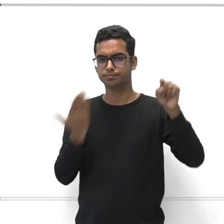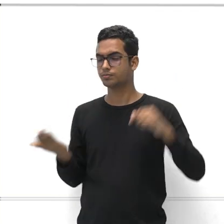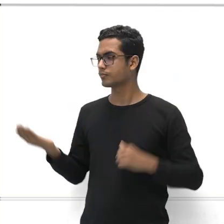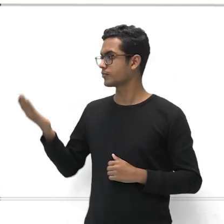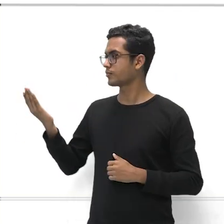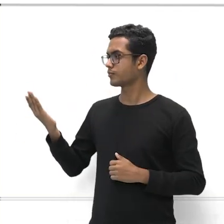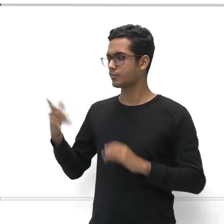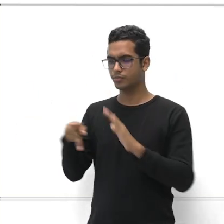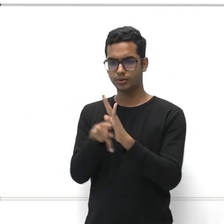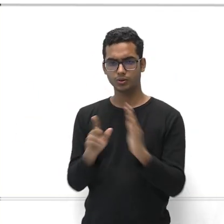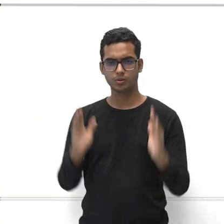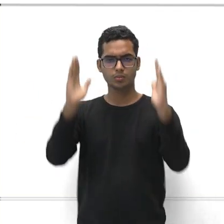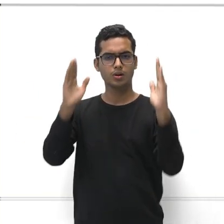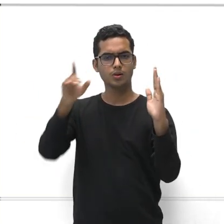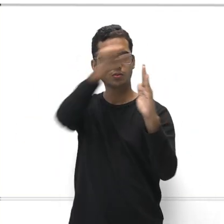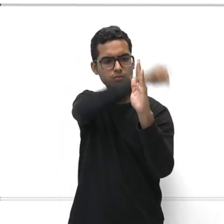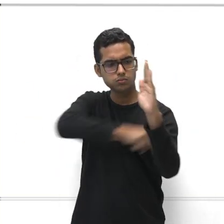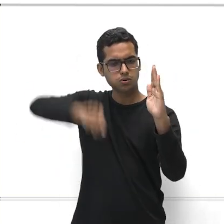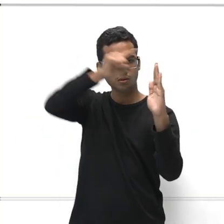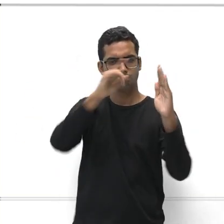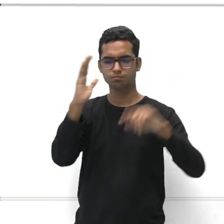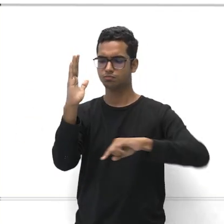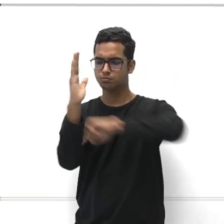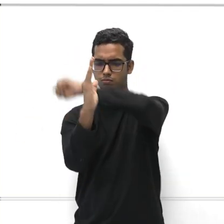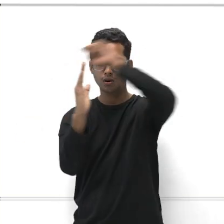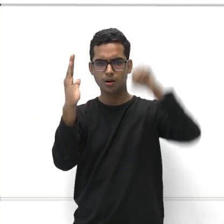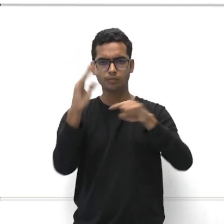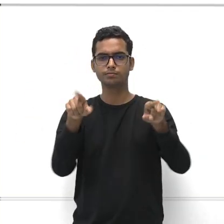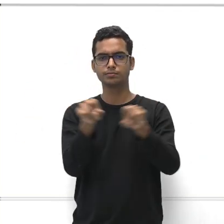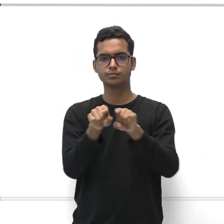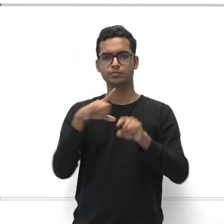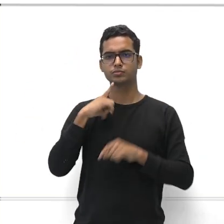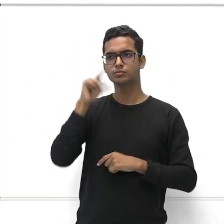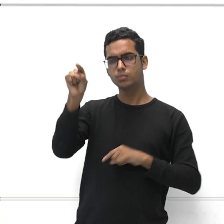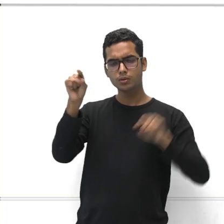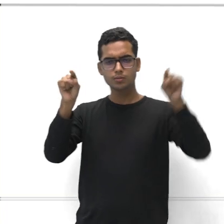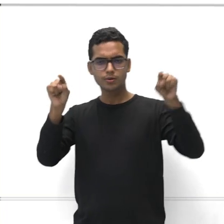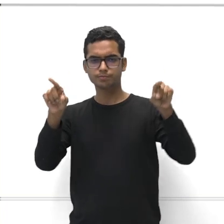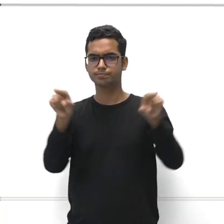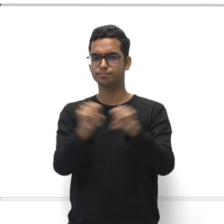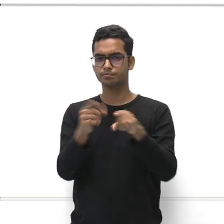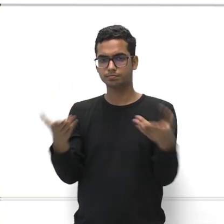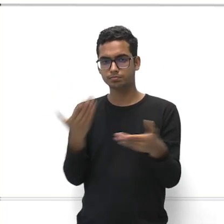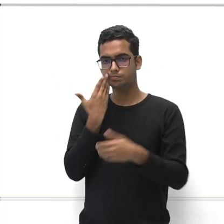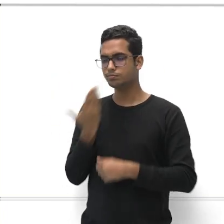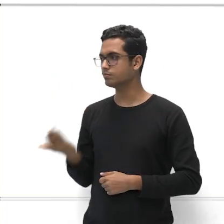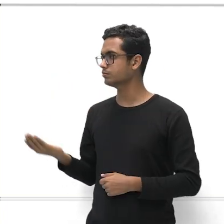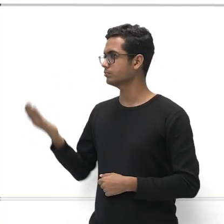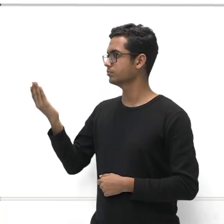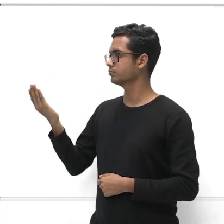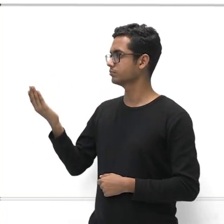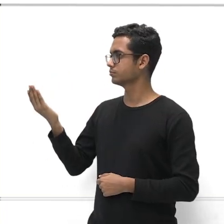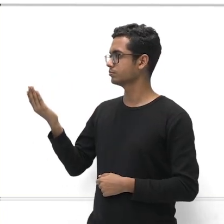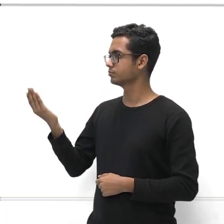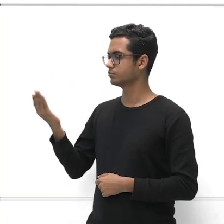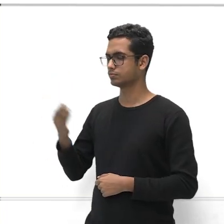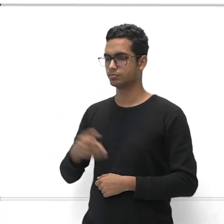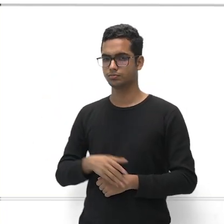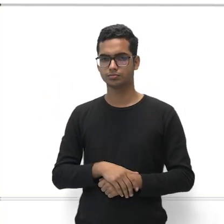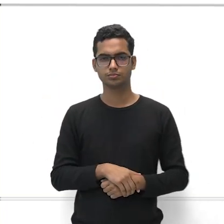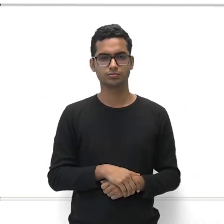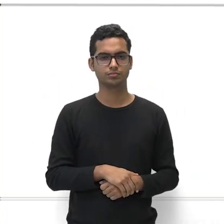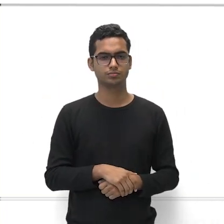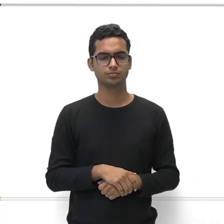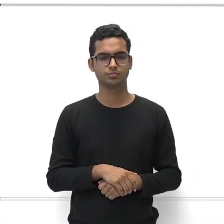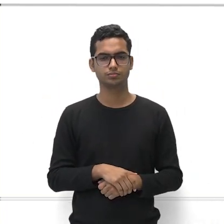retas perpendiculares. Então, a gente vai marcar aqui, né, aonde as circunferências cruzam com